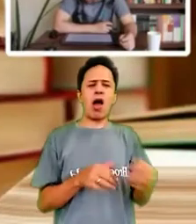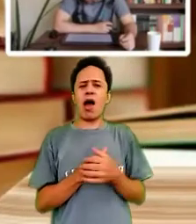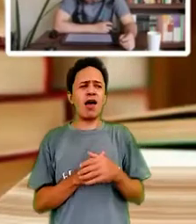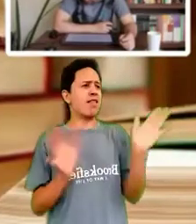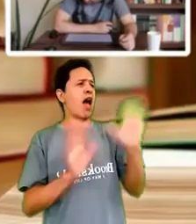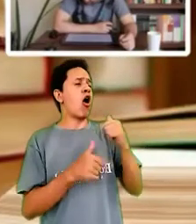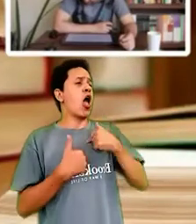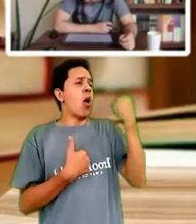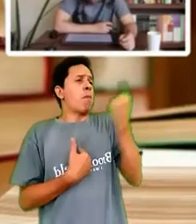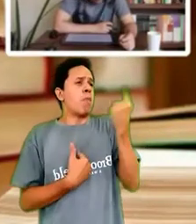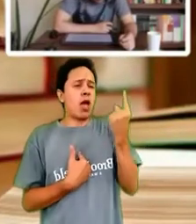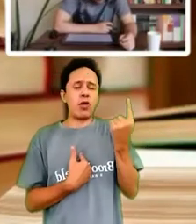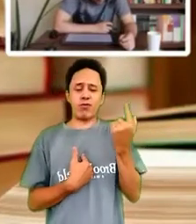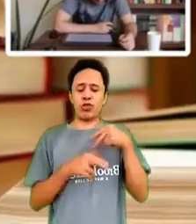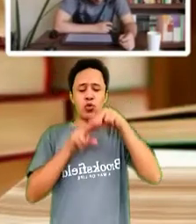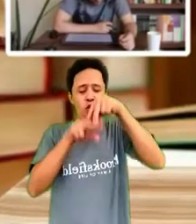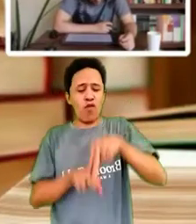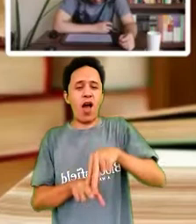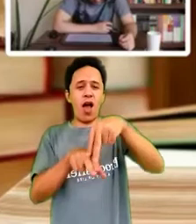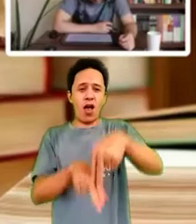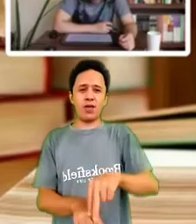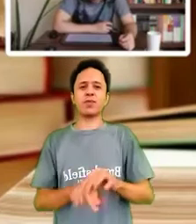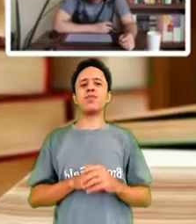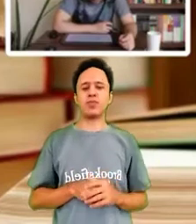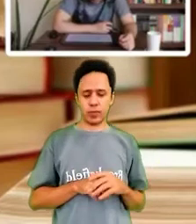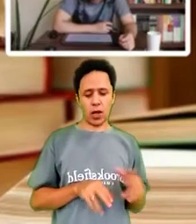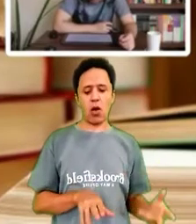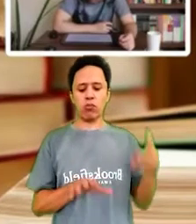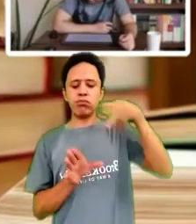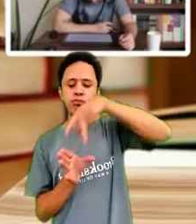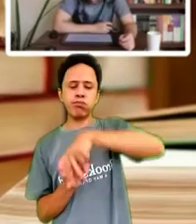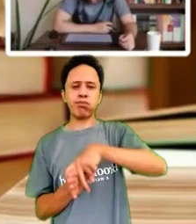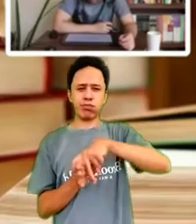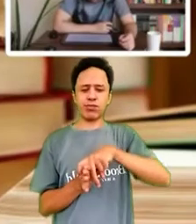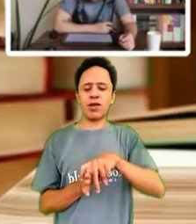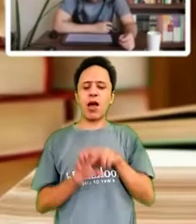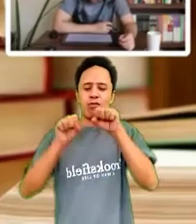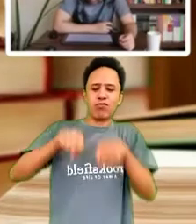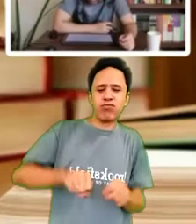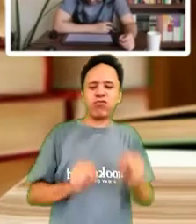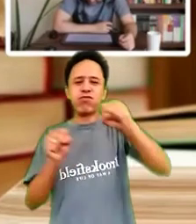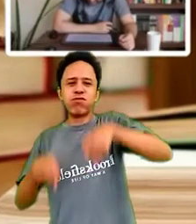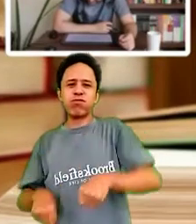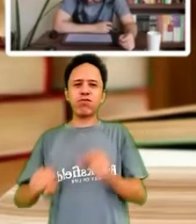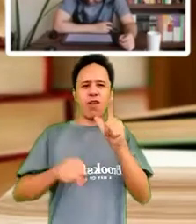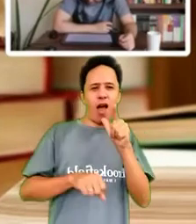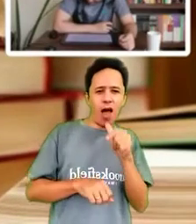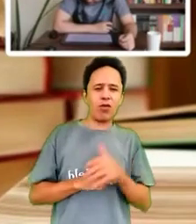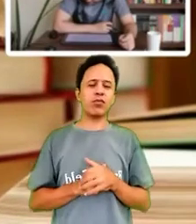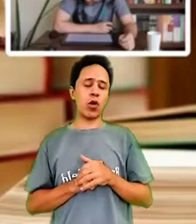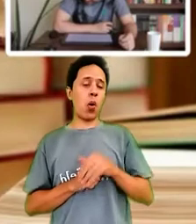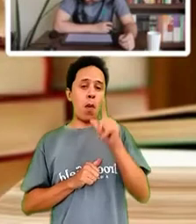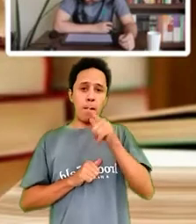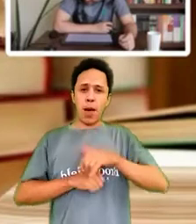eu vou surfar primeiro. Naquela adrenalina toda, saltei para o jet do Burley. O mar estava